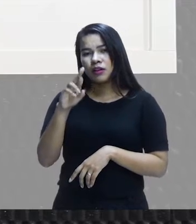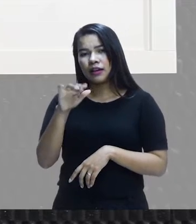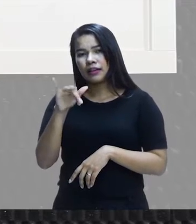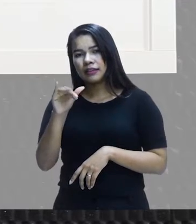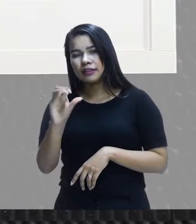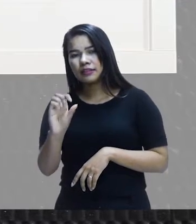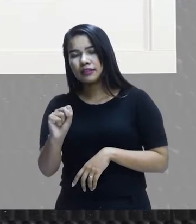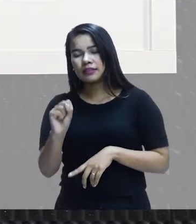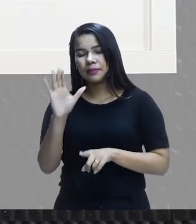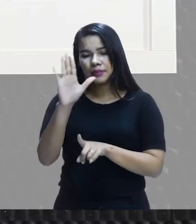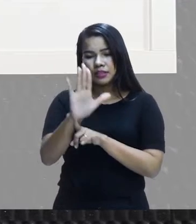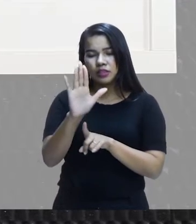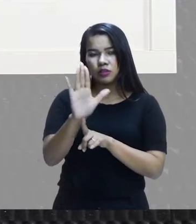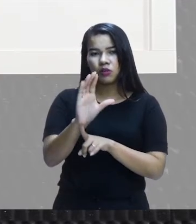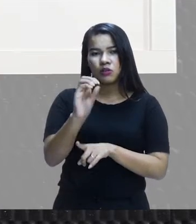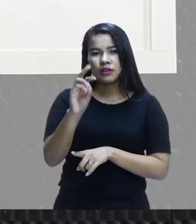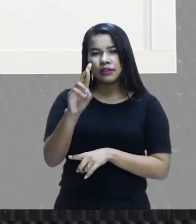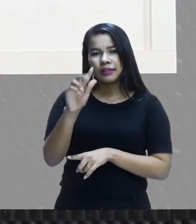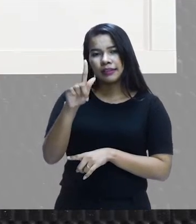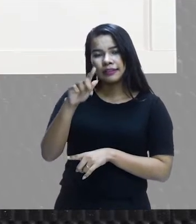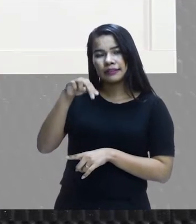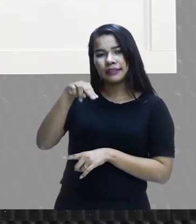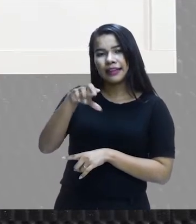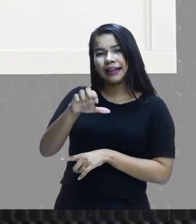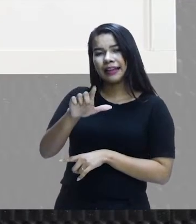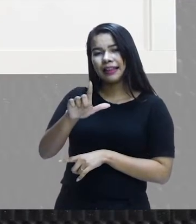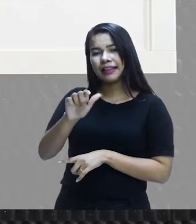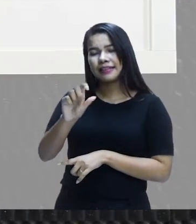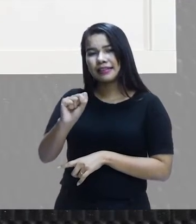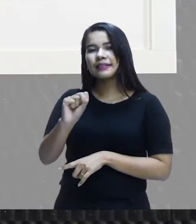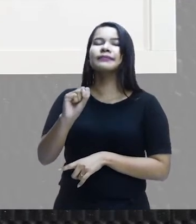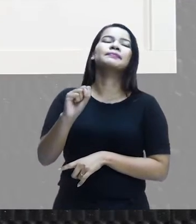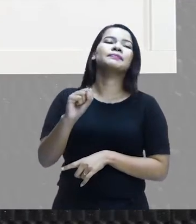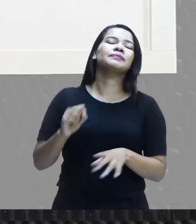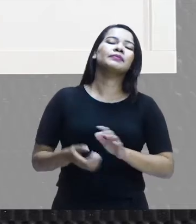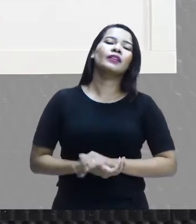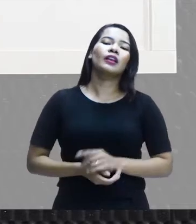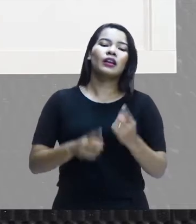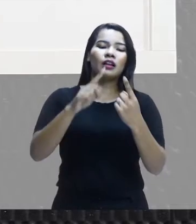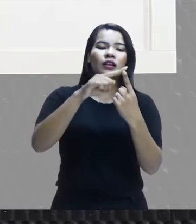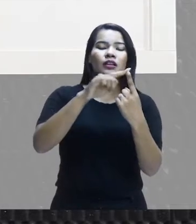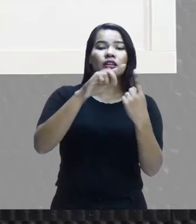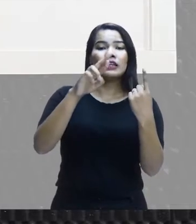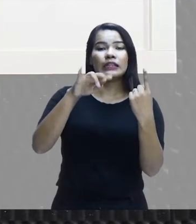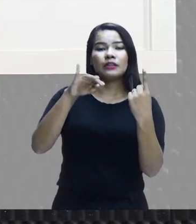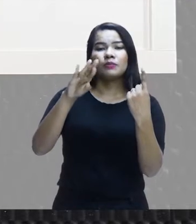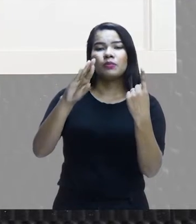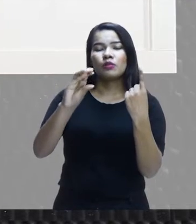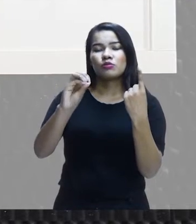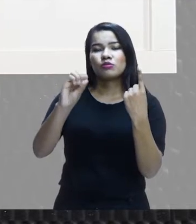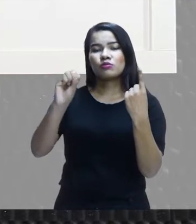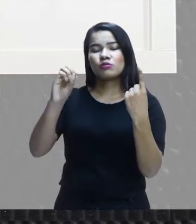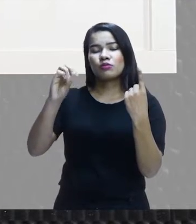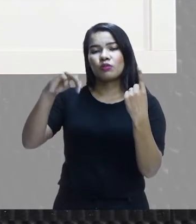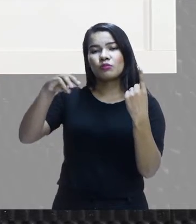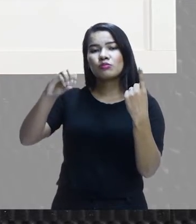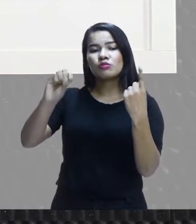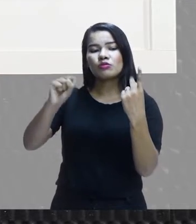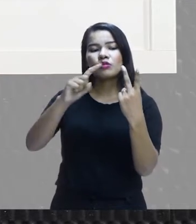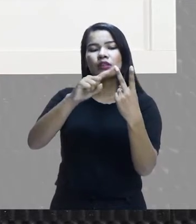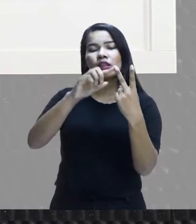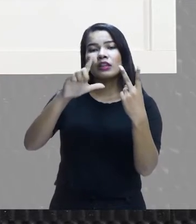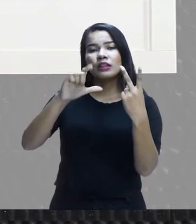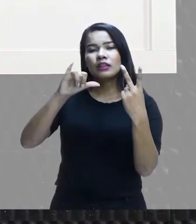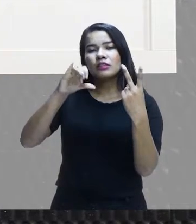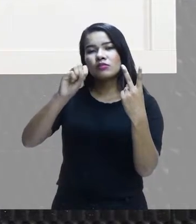organelas citoplasmáticas. Eles apresentam o ribossoma, eles apresentam o lisossoma, o peroxoma, eles apresentam o